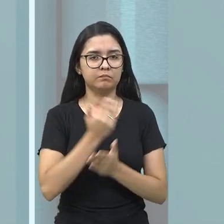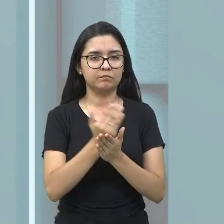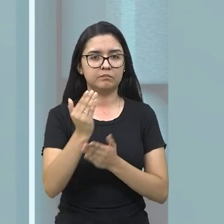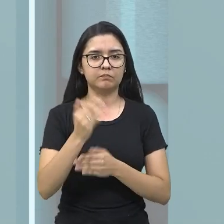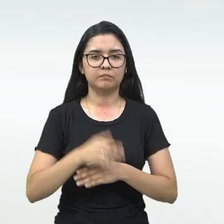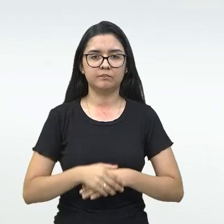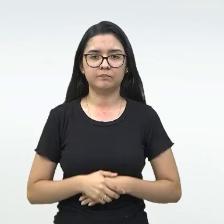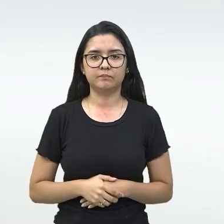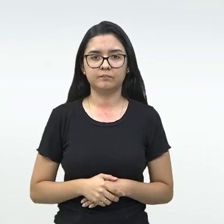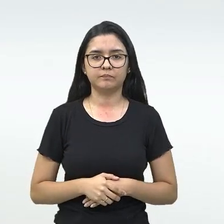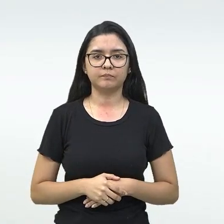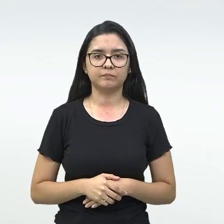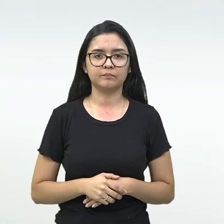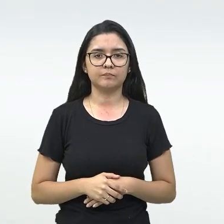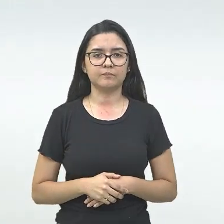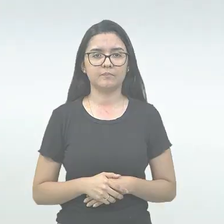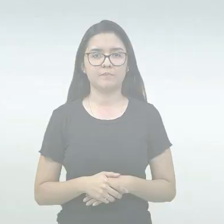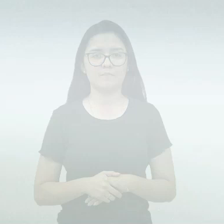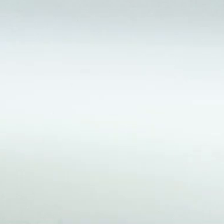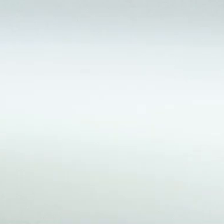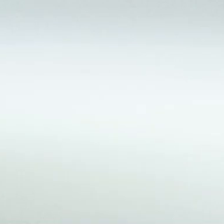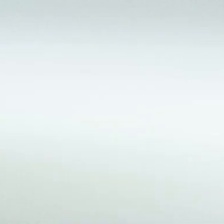aula.